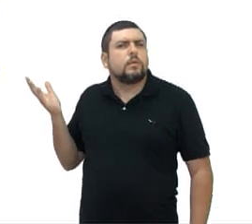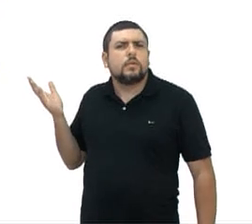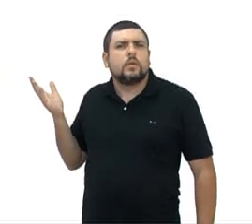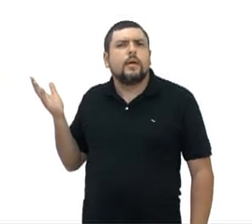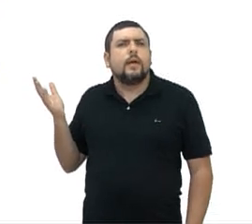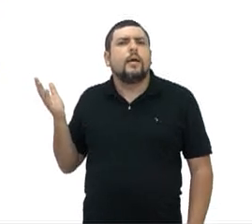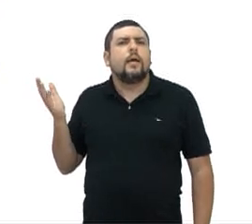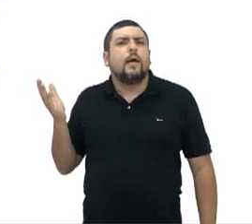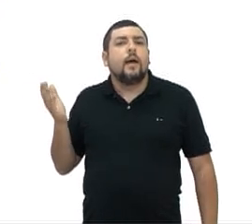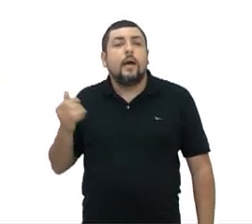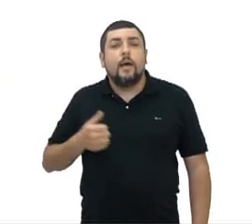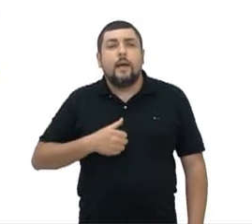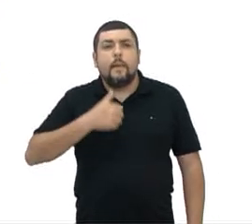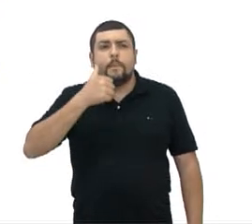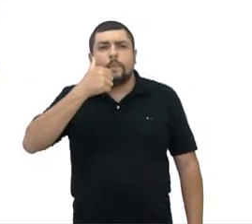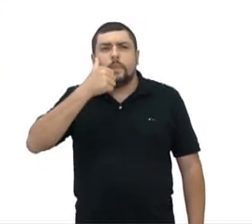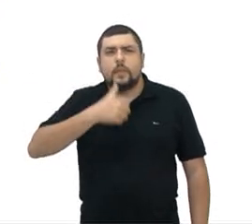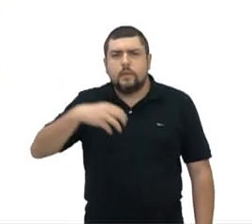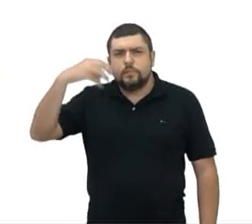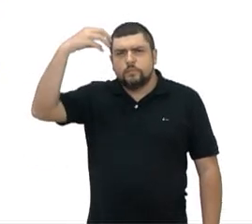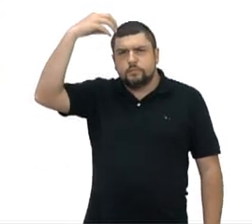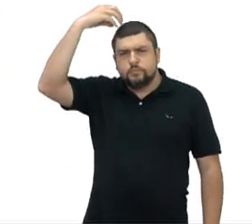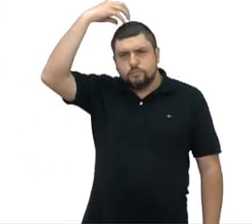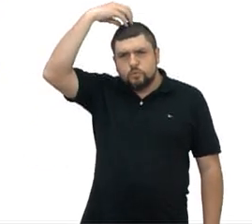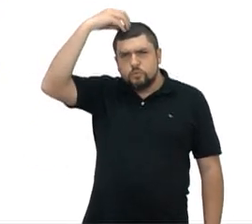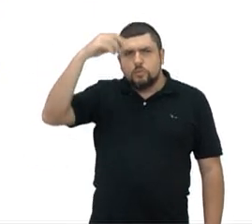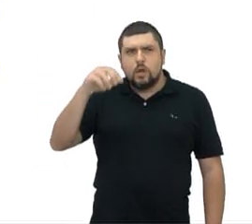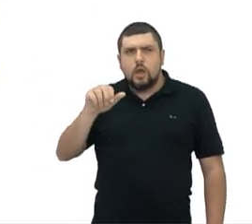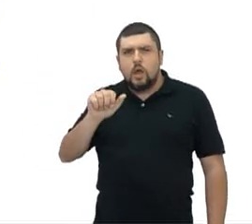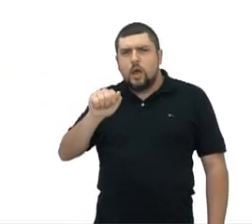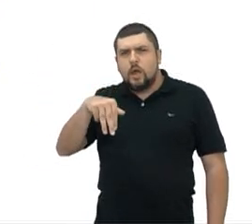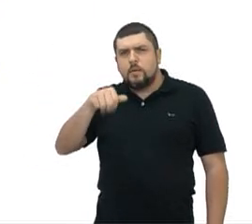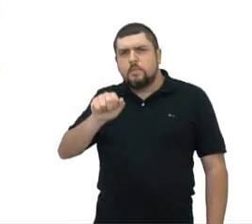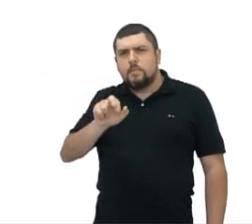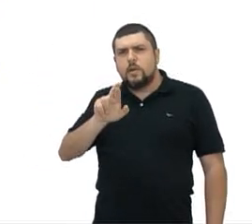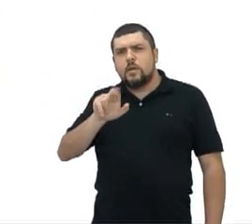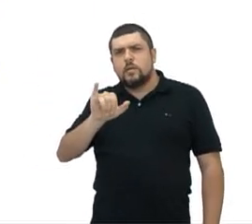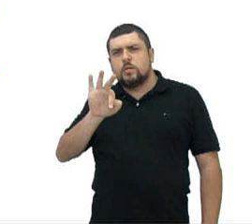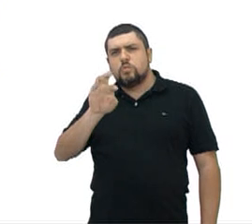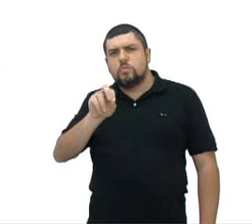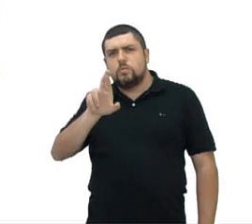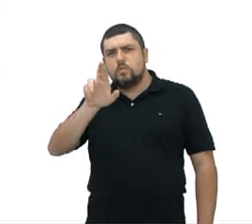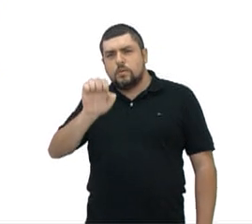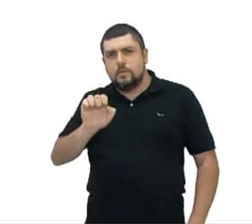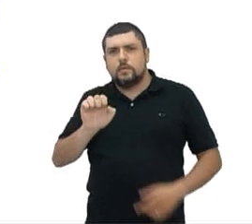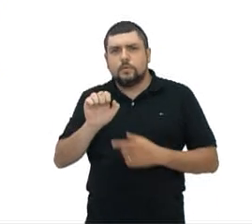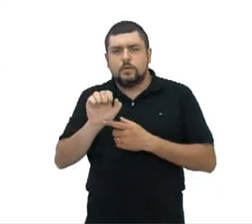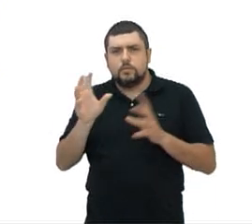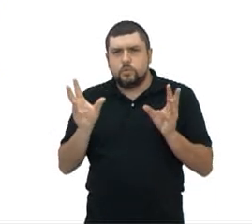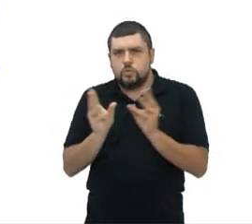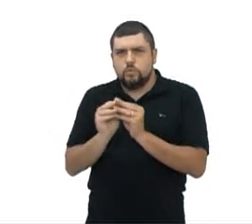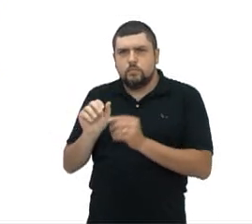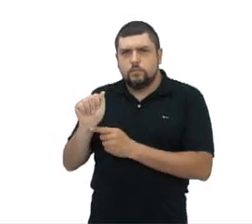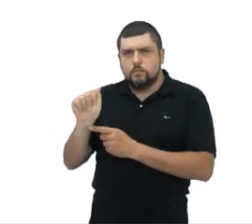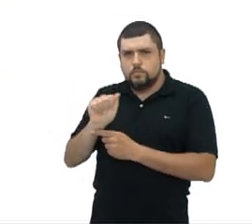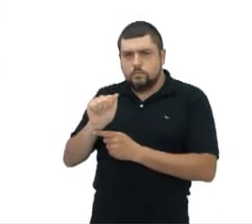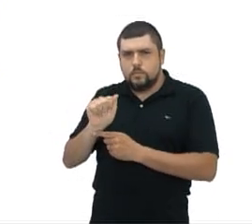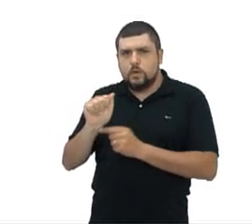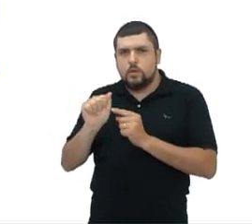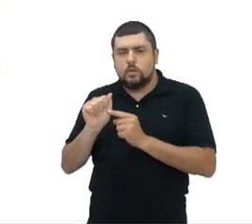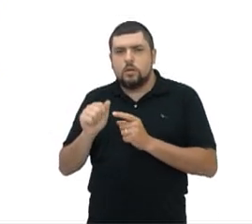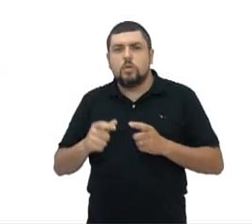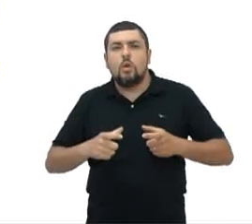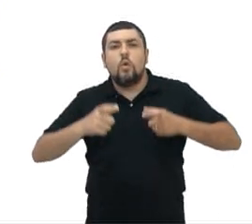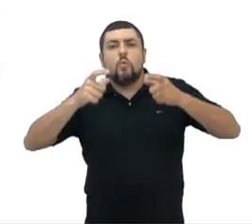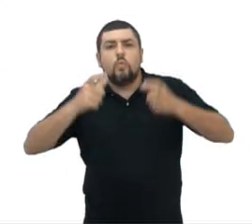É a rainha Kushita Manitore, uma Candace, esculpida nas paredes da ruína da cidade de Naka, no reino de